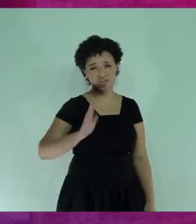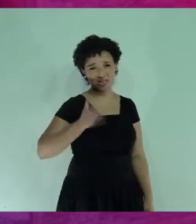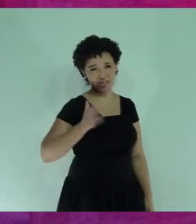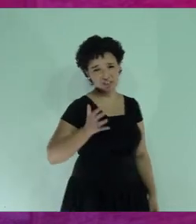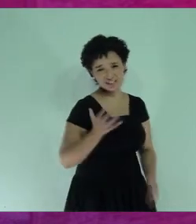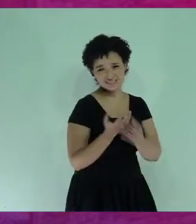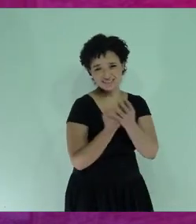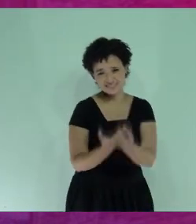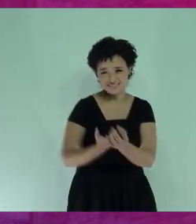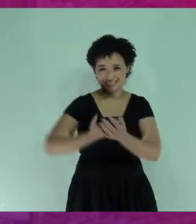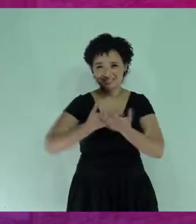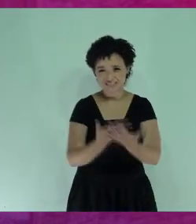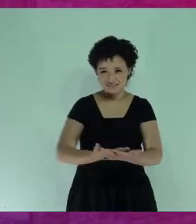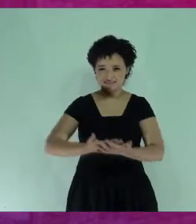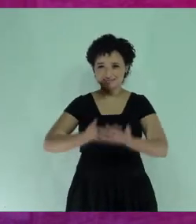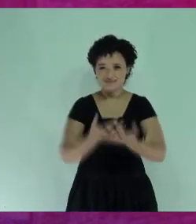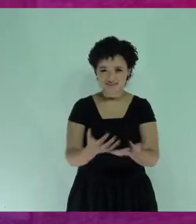já carregava nas mãos